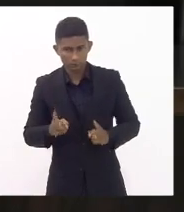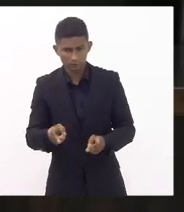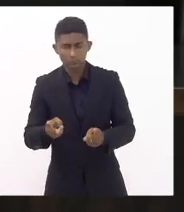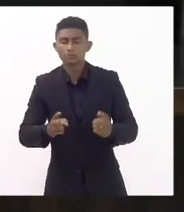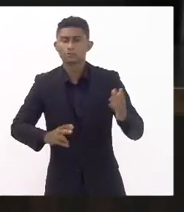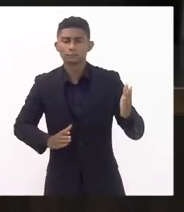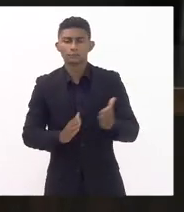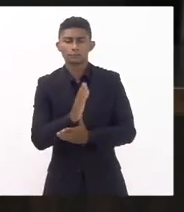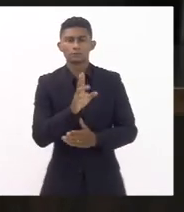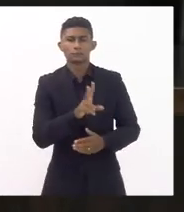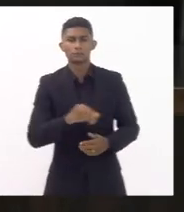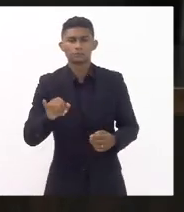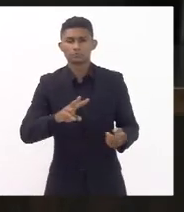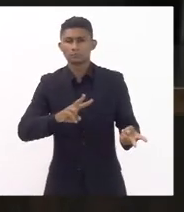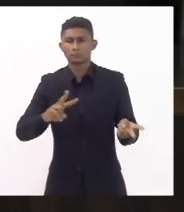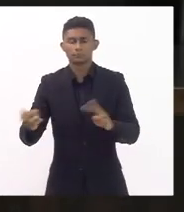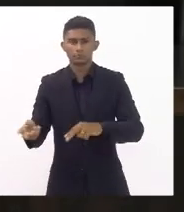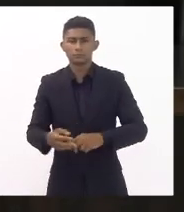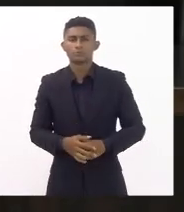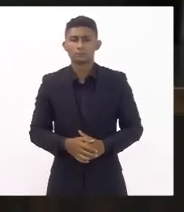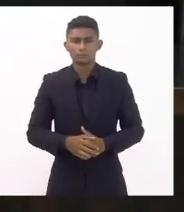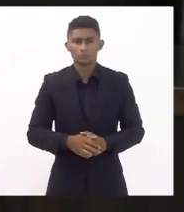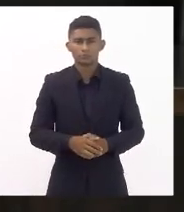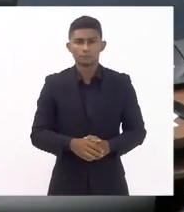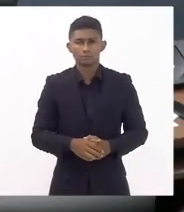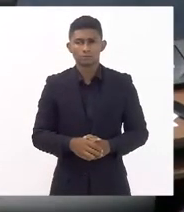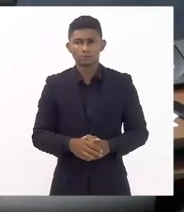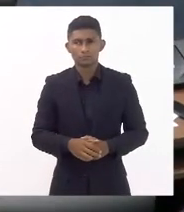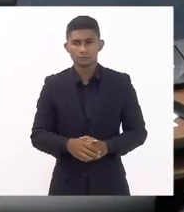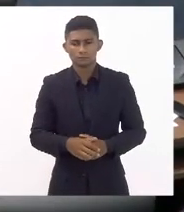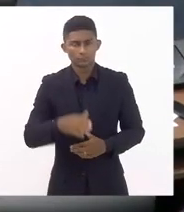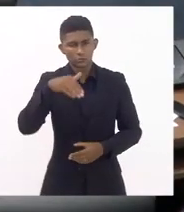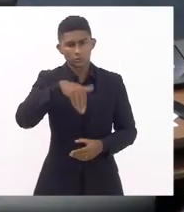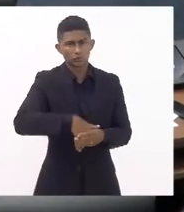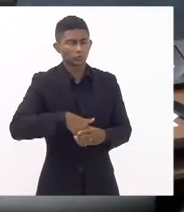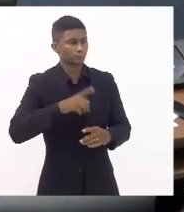estão, aprovado, vai a promulgação. Declaração de voto, quando for possível. Com